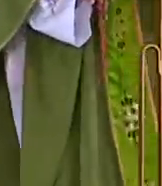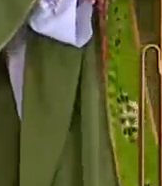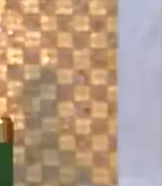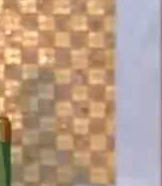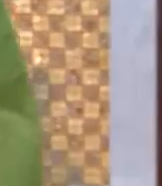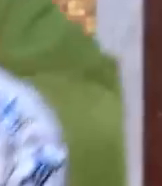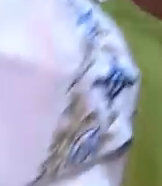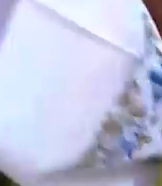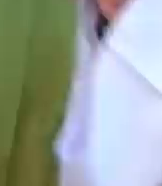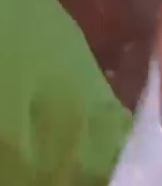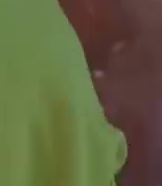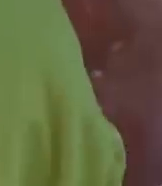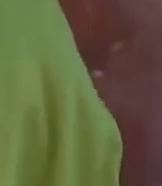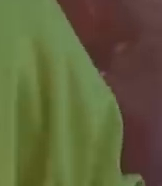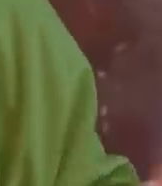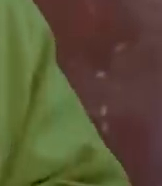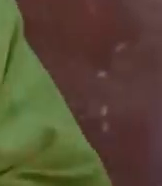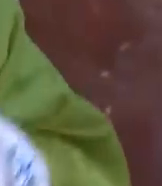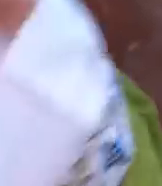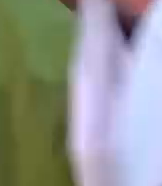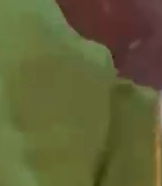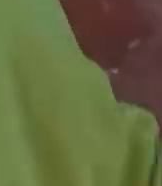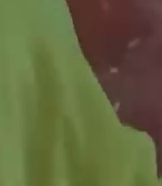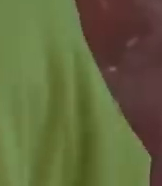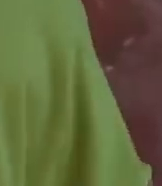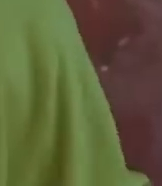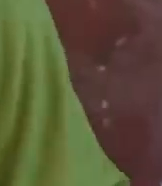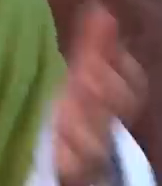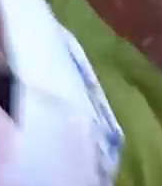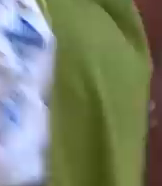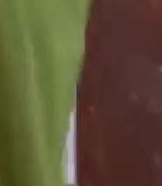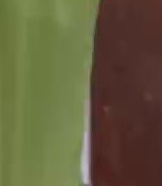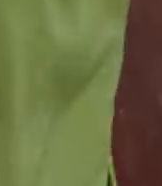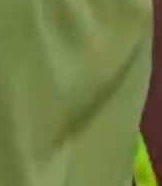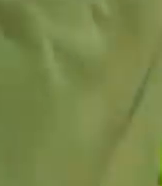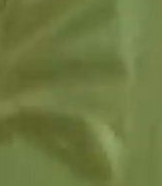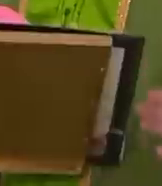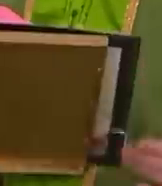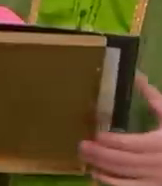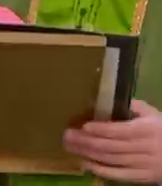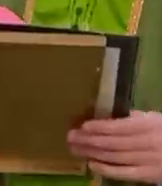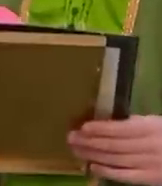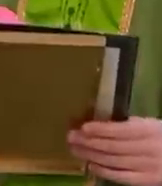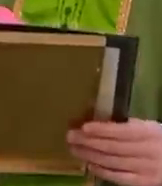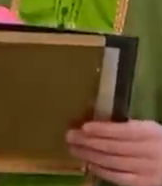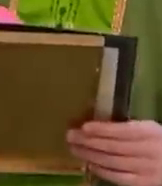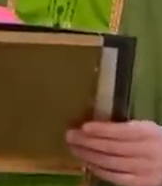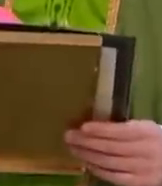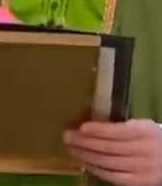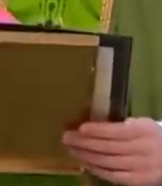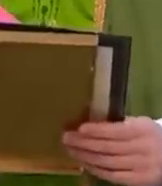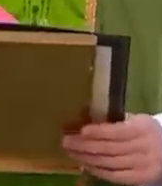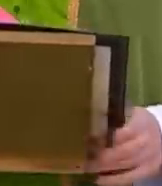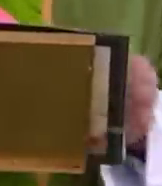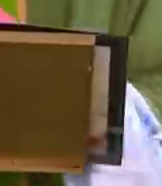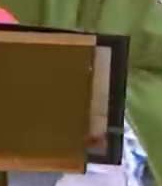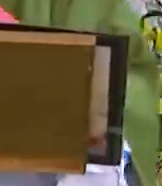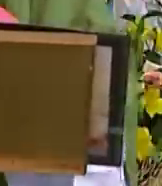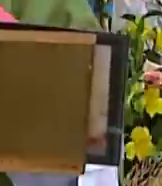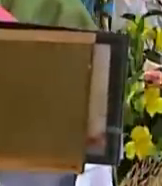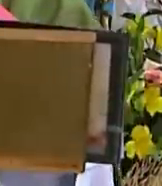não bastasse, vai dizer depois, eu deixo as 99 e vou atrás da ovelha perdida.